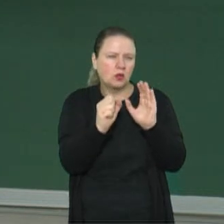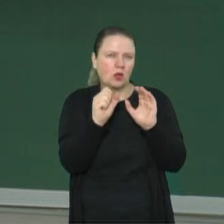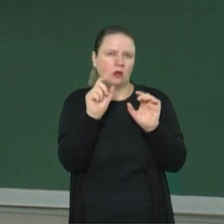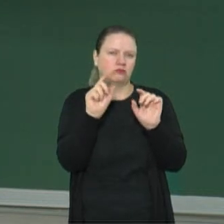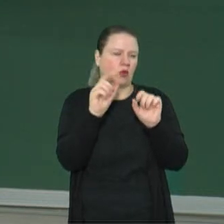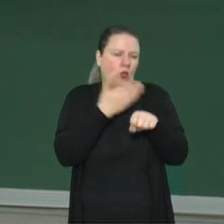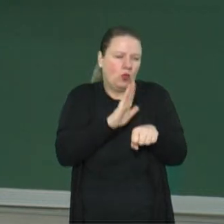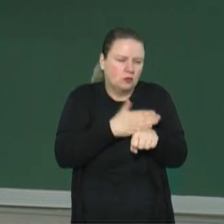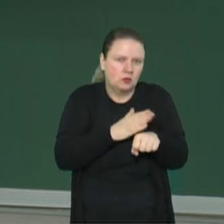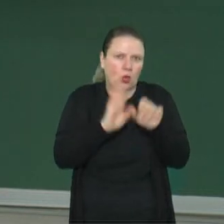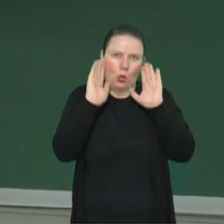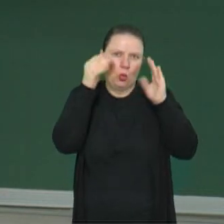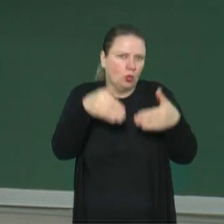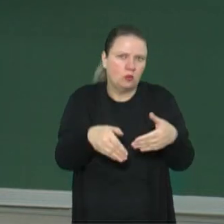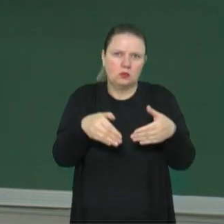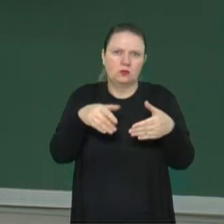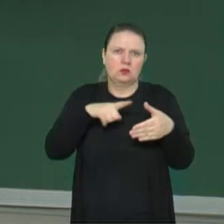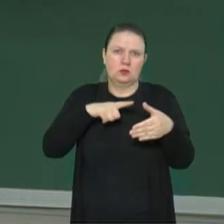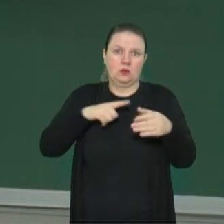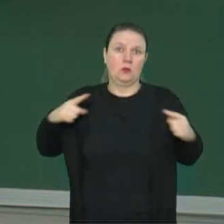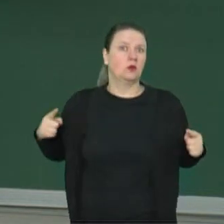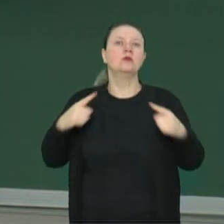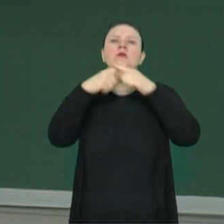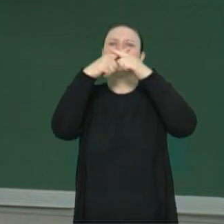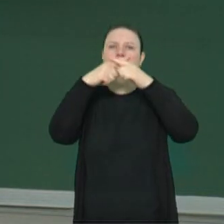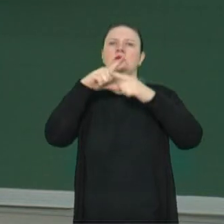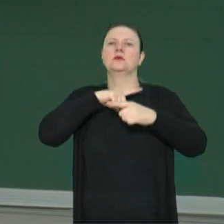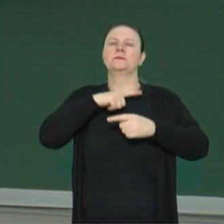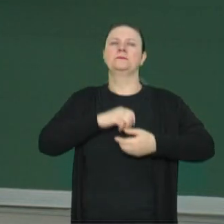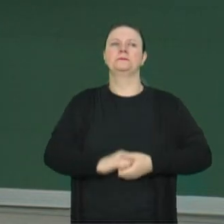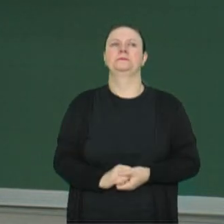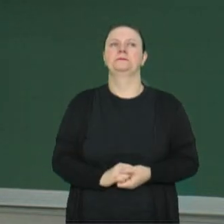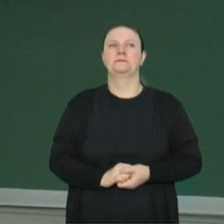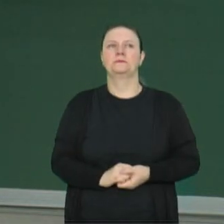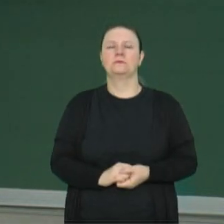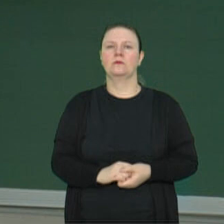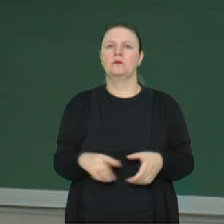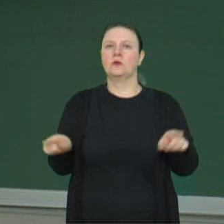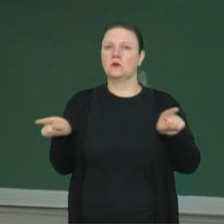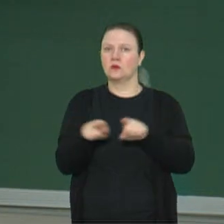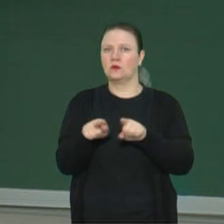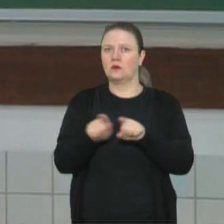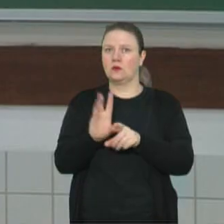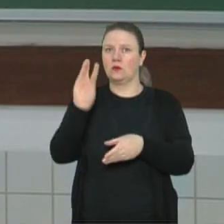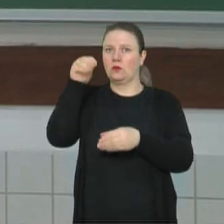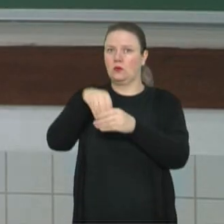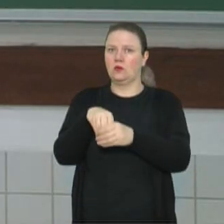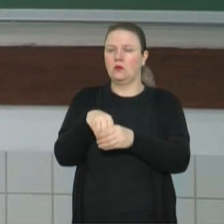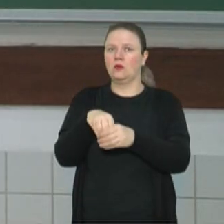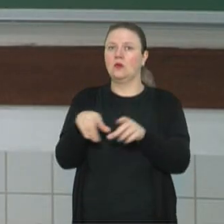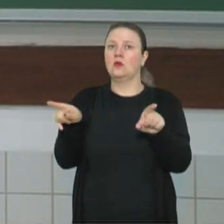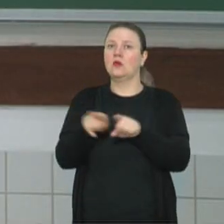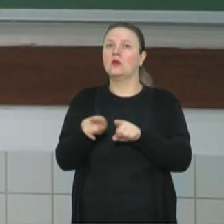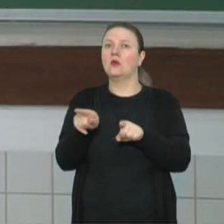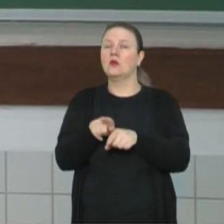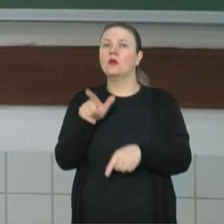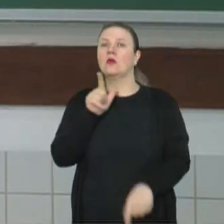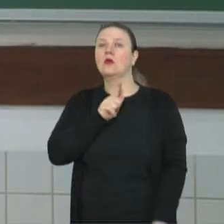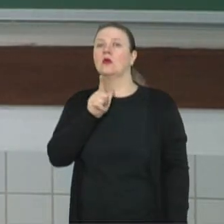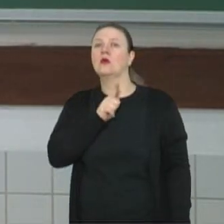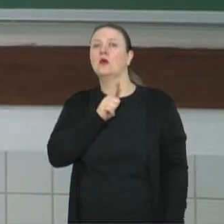para treino ou até mesmo para competição, né? E também nós temos aqui, dentro do meio indoor, nós temos